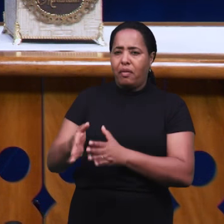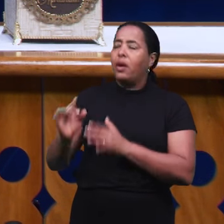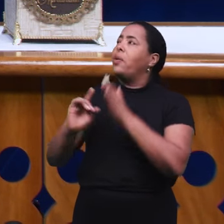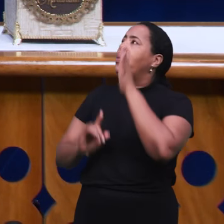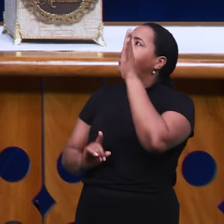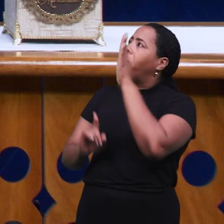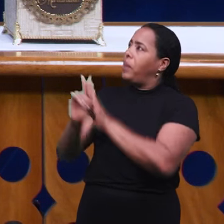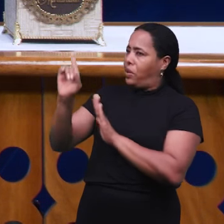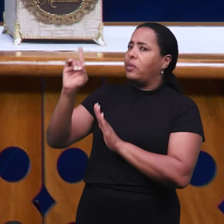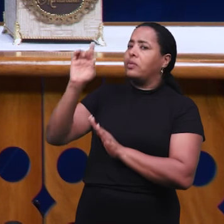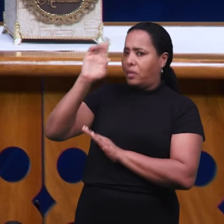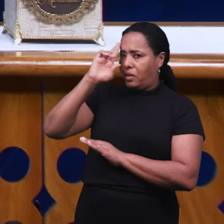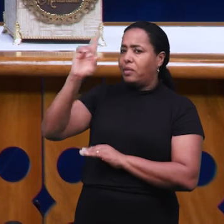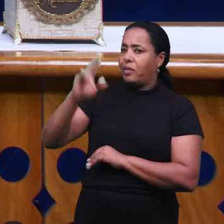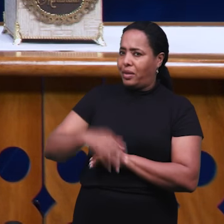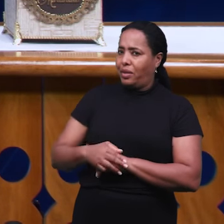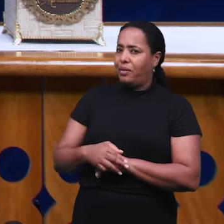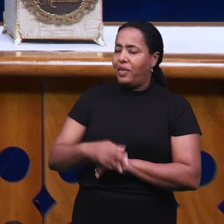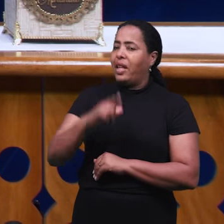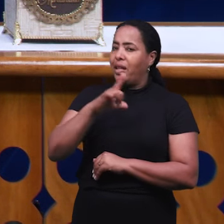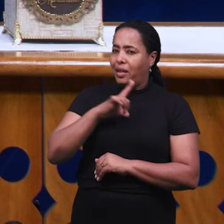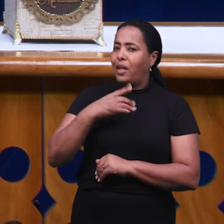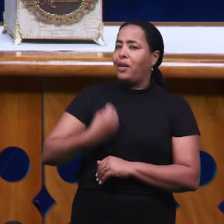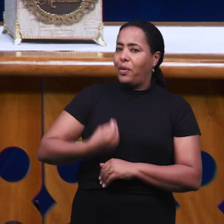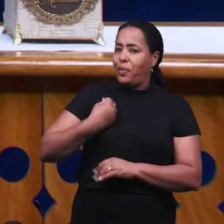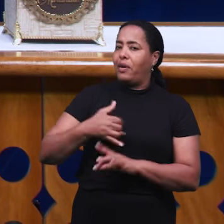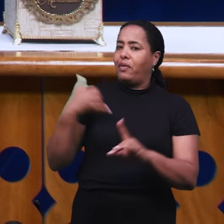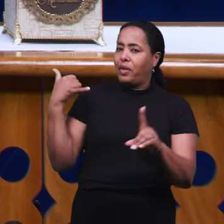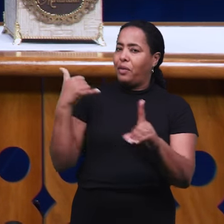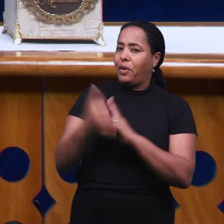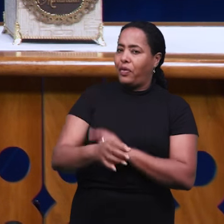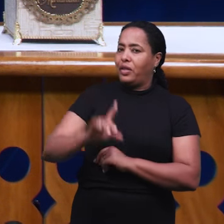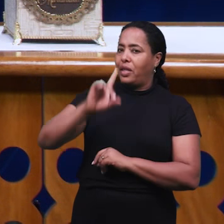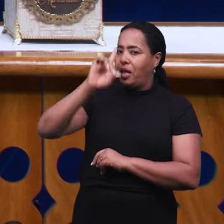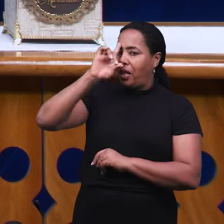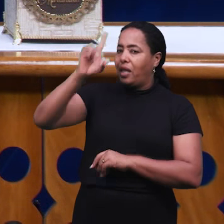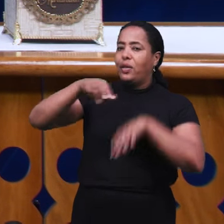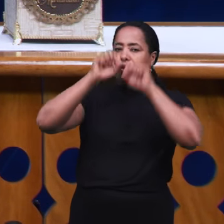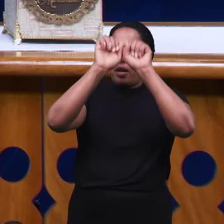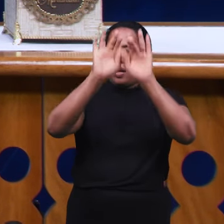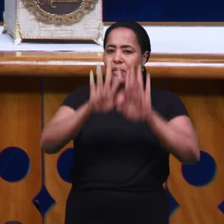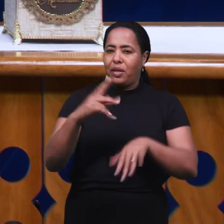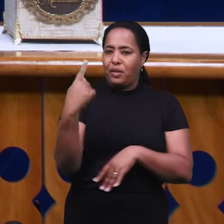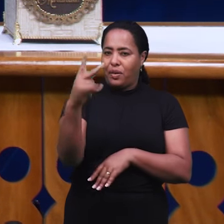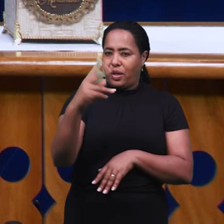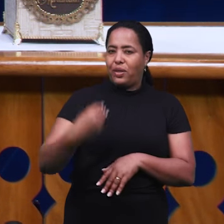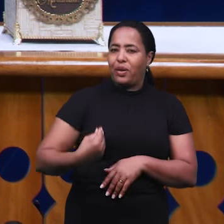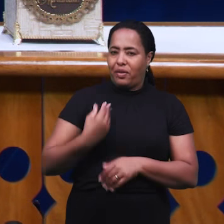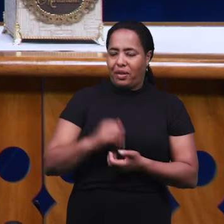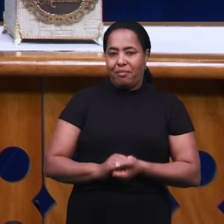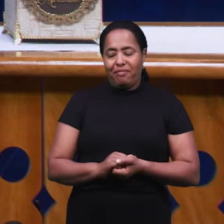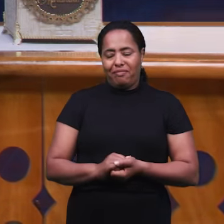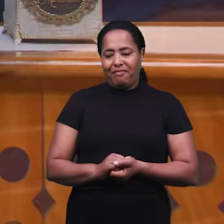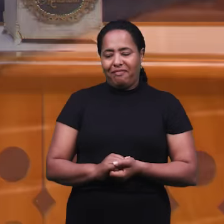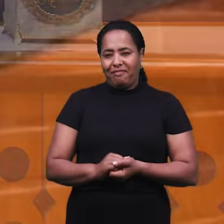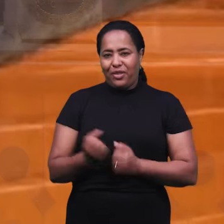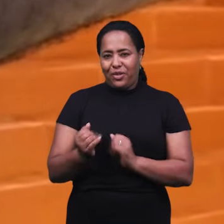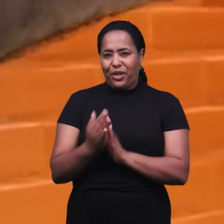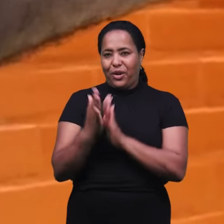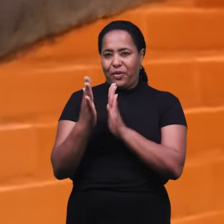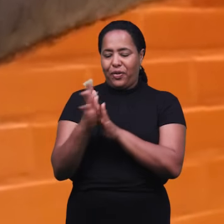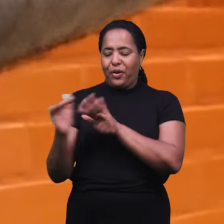Consulte ao Senhor. Tenha uma vida profética e Deus te abençoará. Vamos ouvir um louvor.